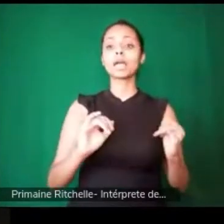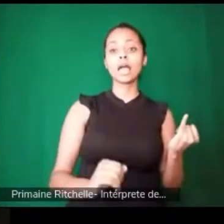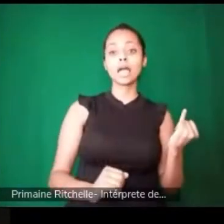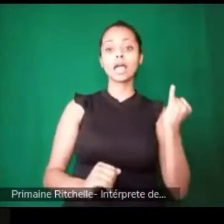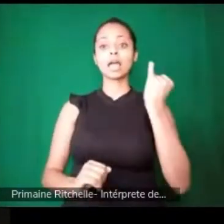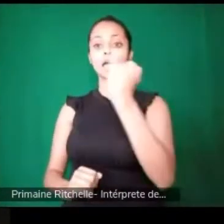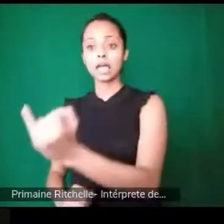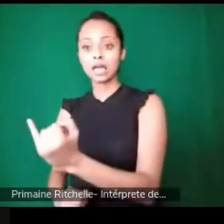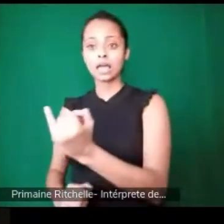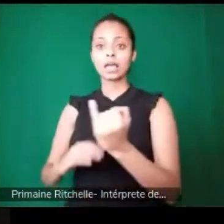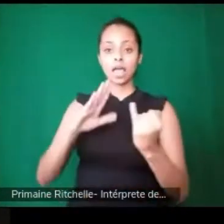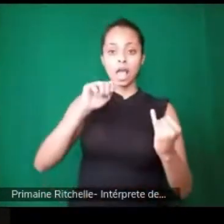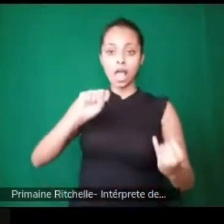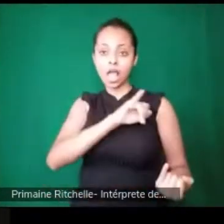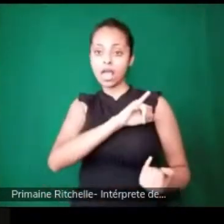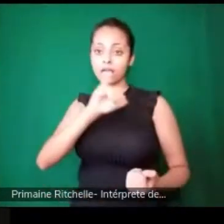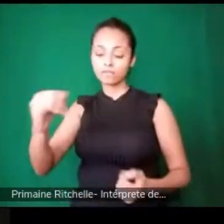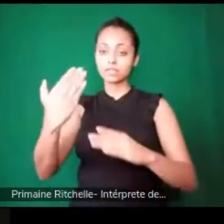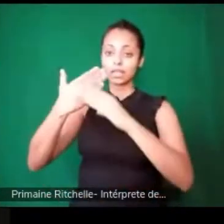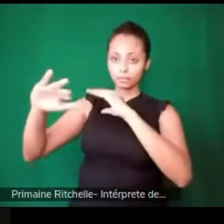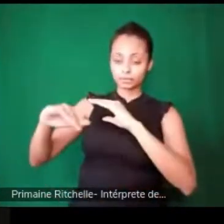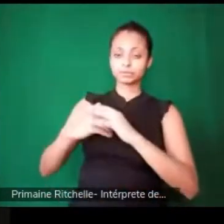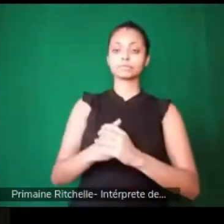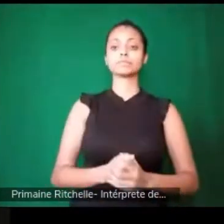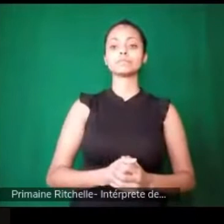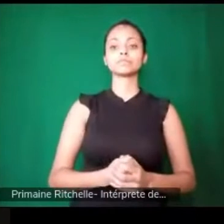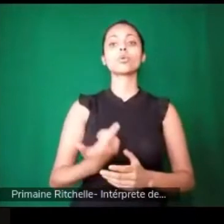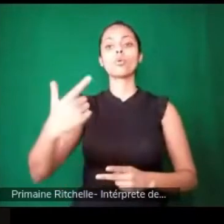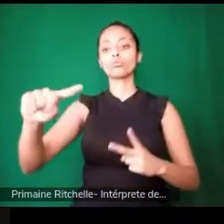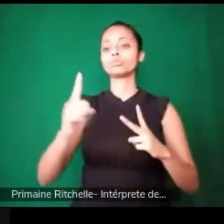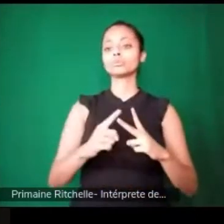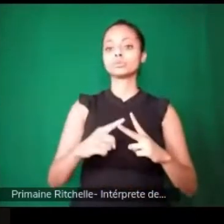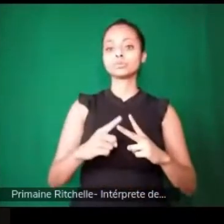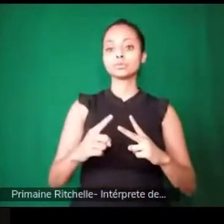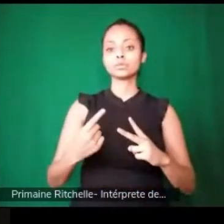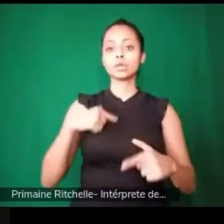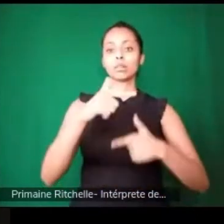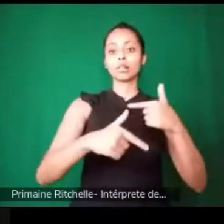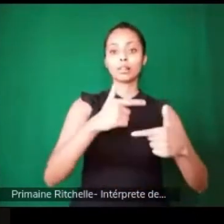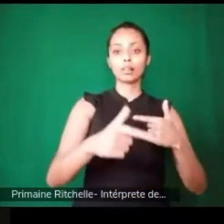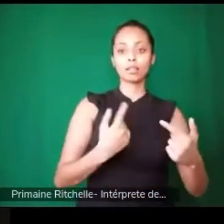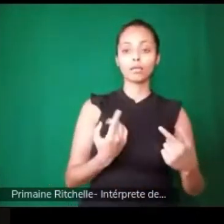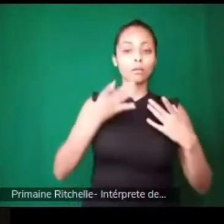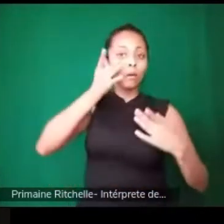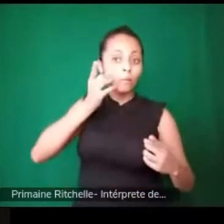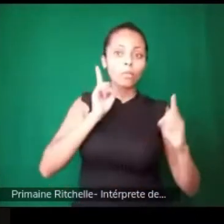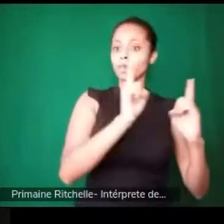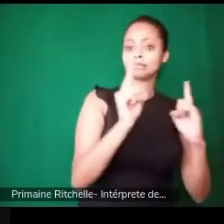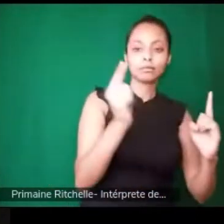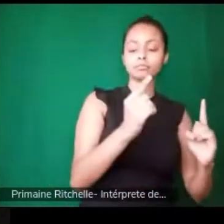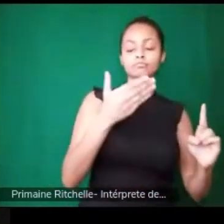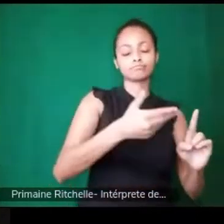e-mail da CAS e à sua chefia imediata. O outro passo, afastar-se do trabalho presencialmente pelo período de 10